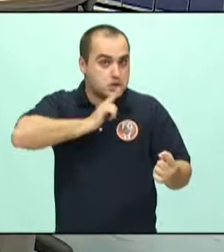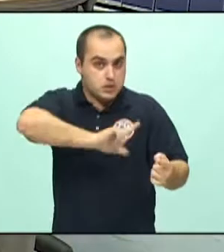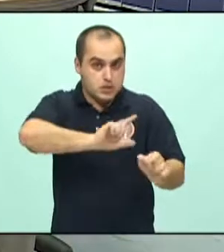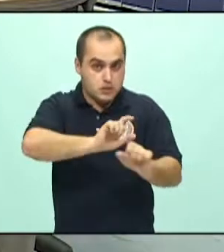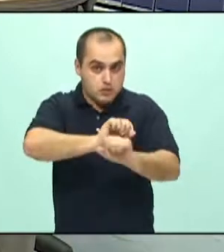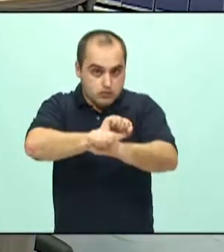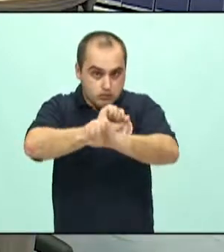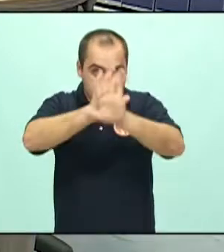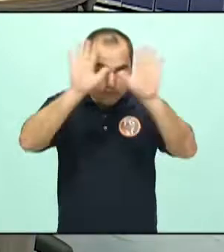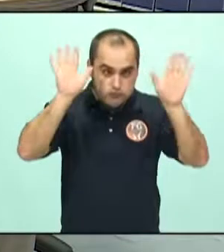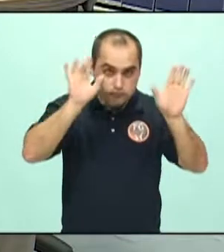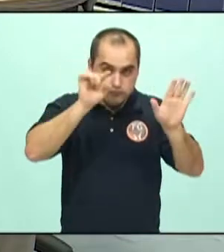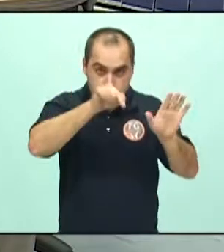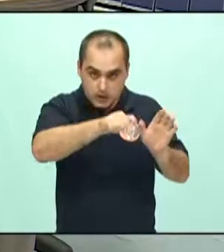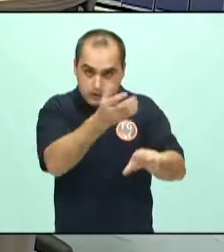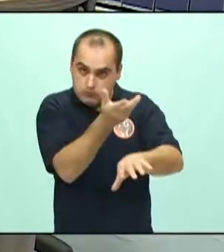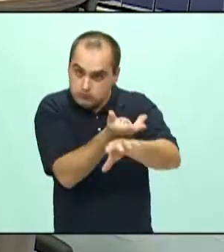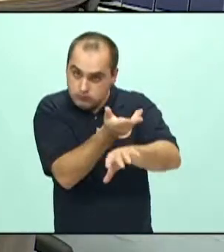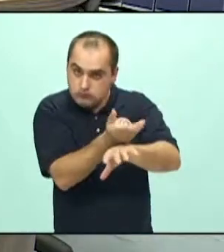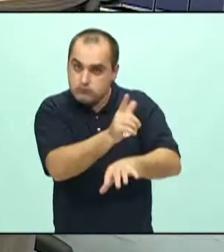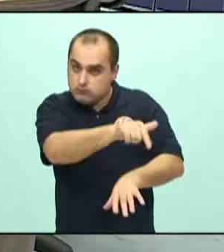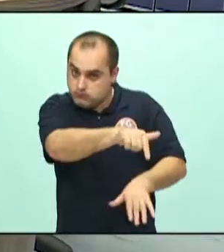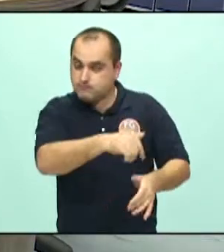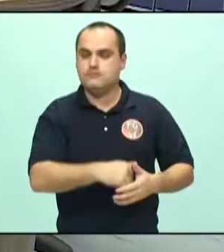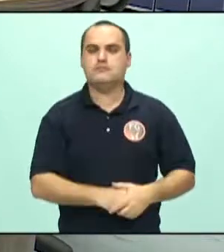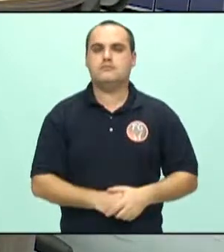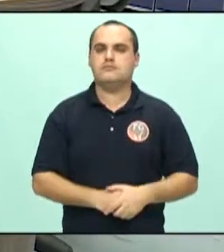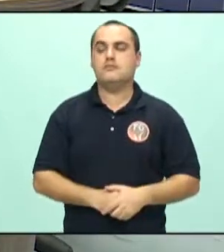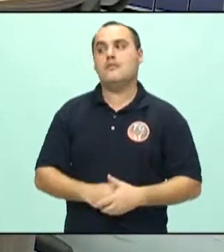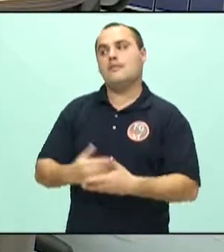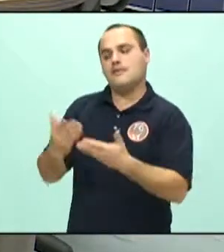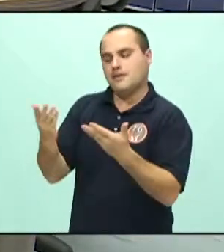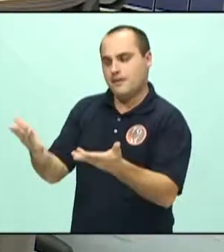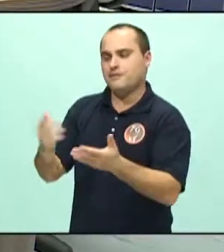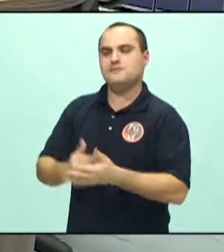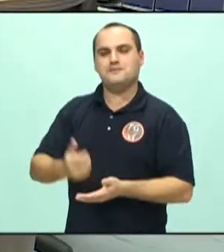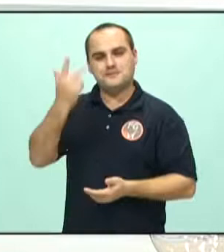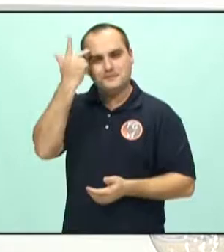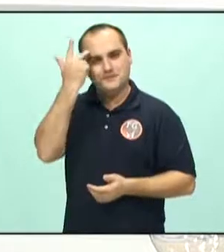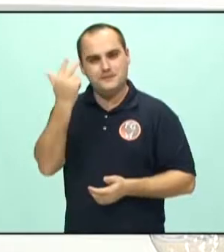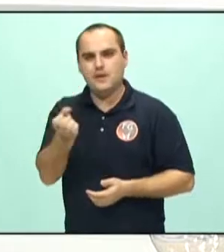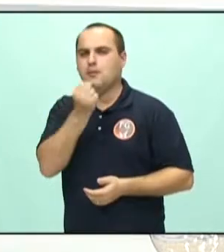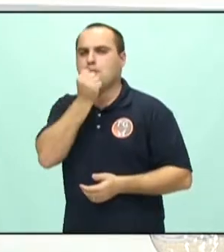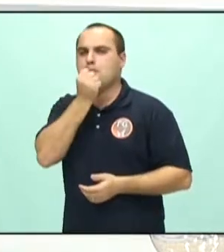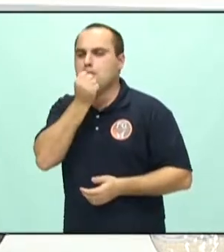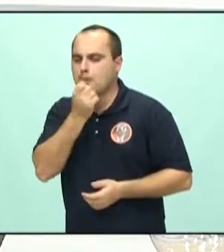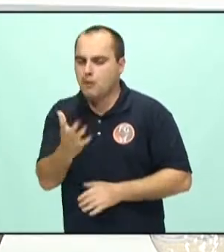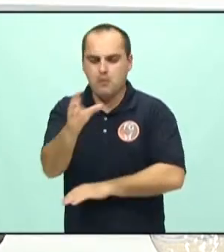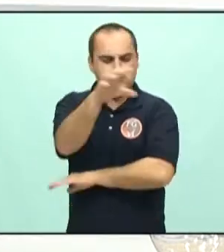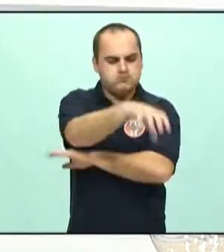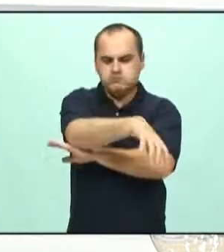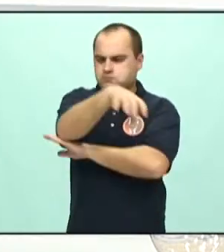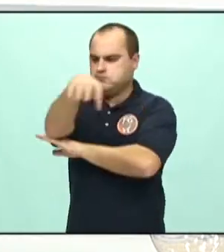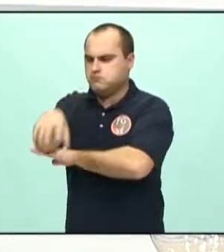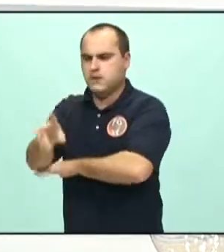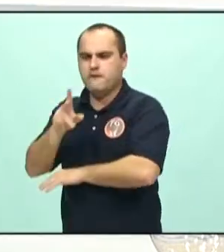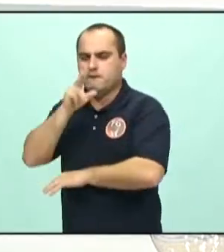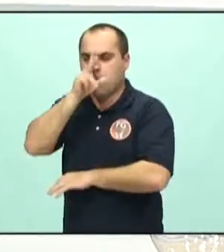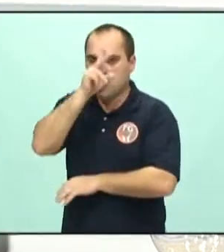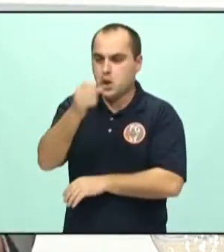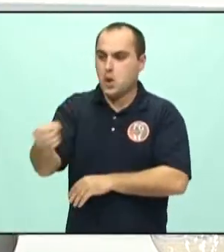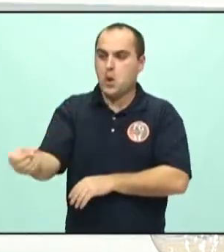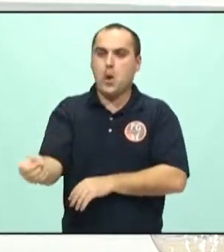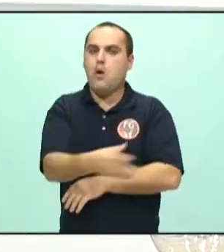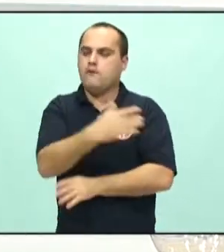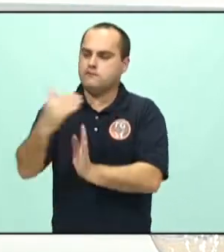conteúdo? As histórias boas, né? As boas movimentações de carga, a vinda de novas linhas, né?